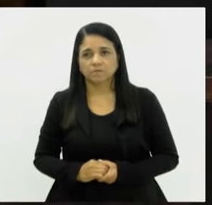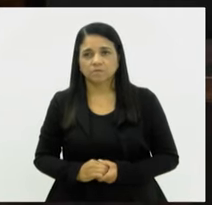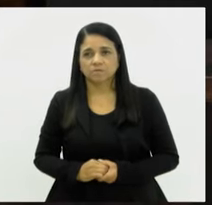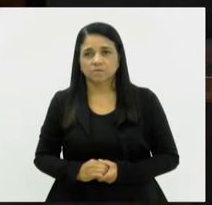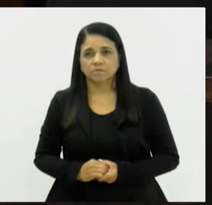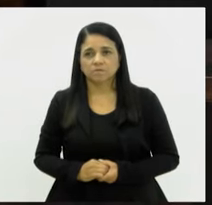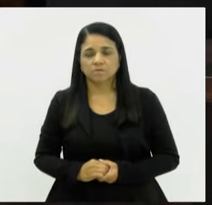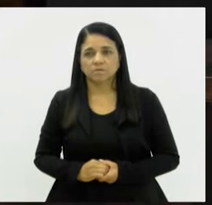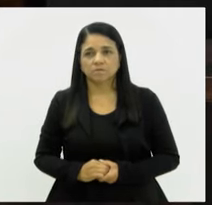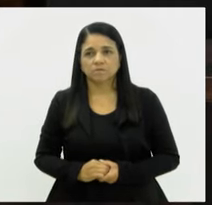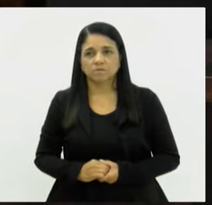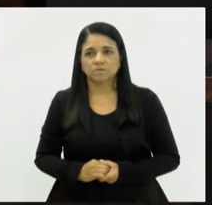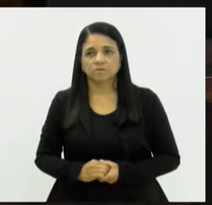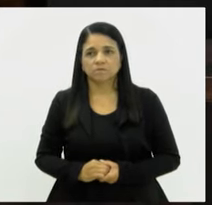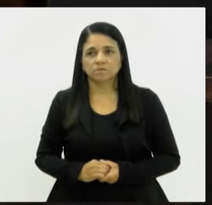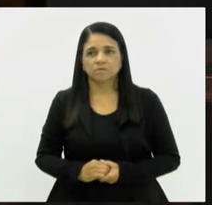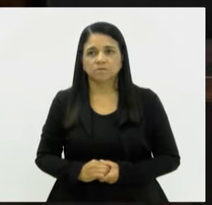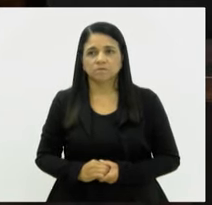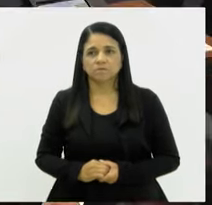Bom,